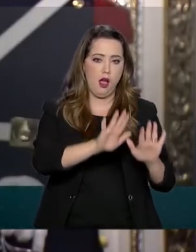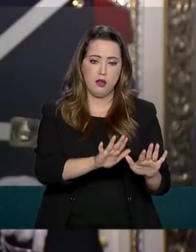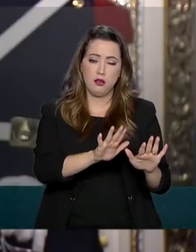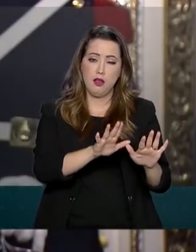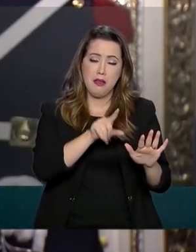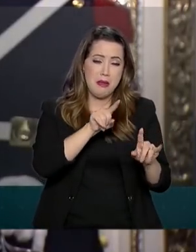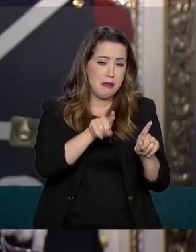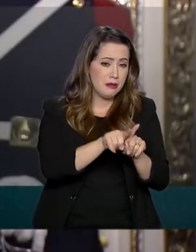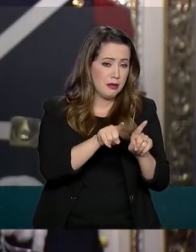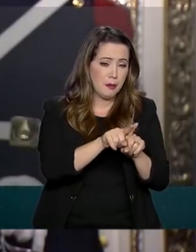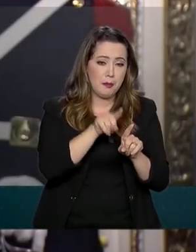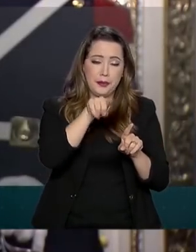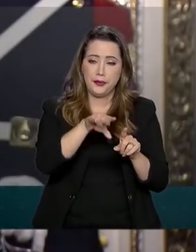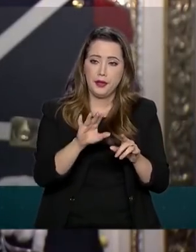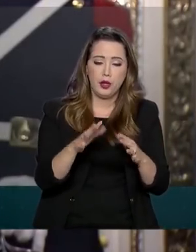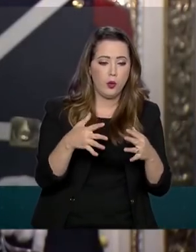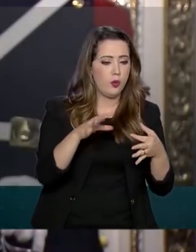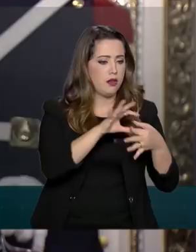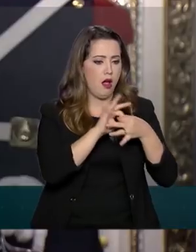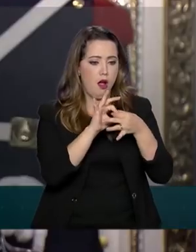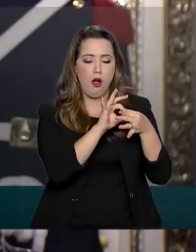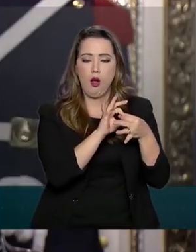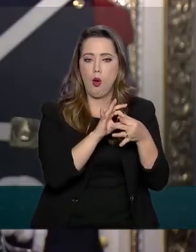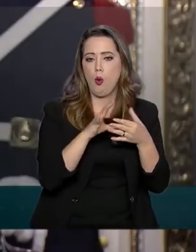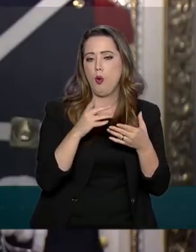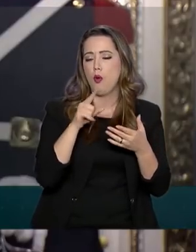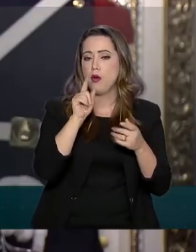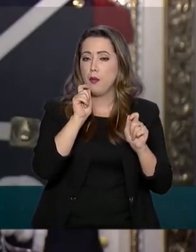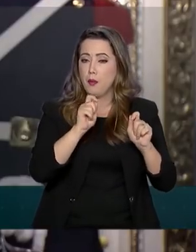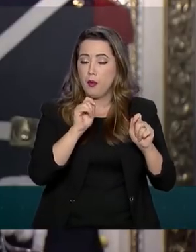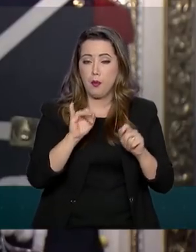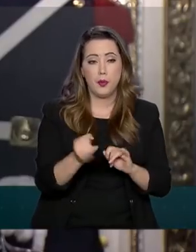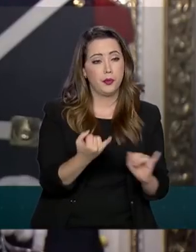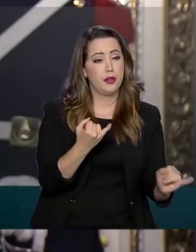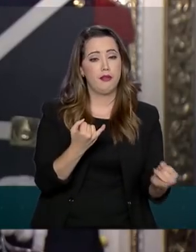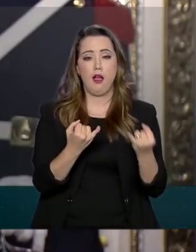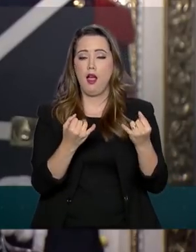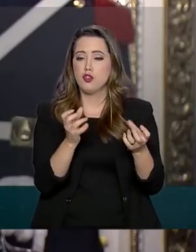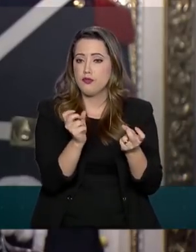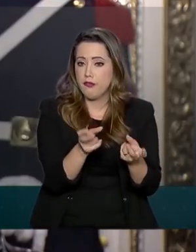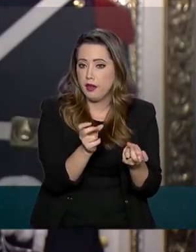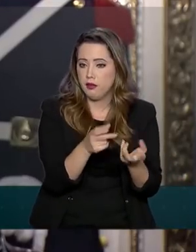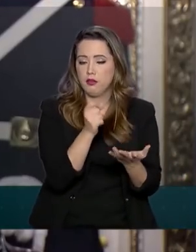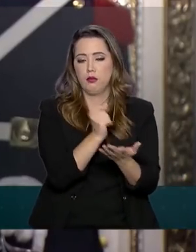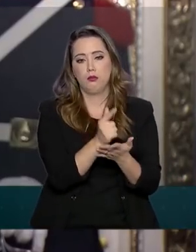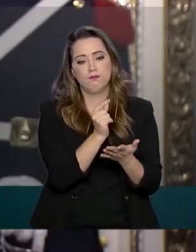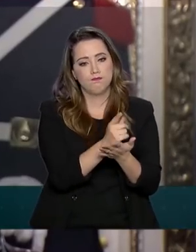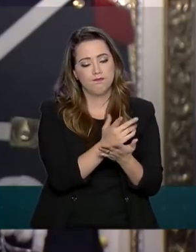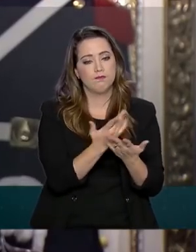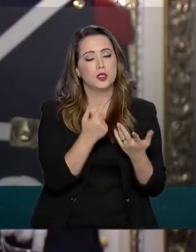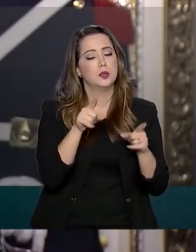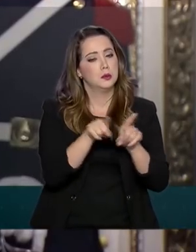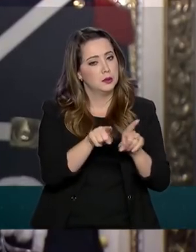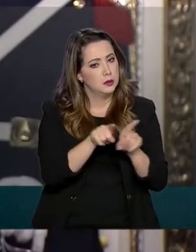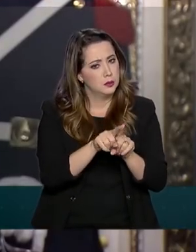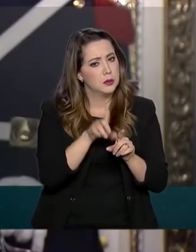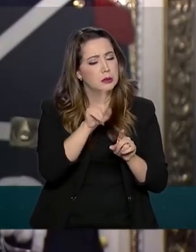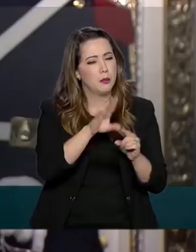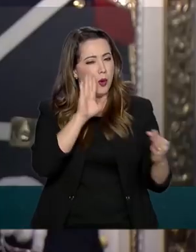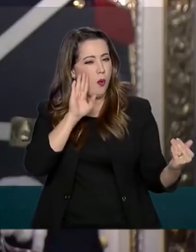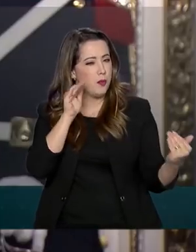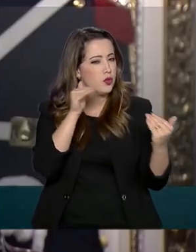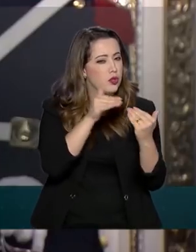integração e aproveitamento na integração dos nossos mercados, mas também de que essa integração deve estar